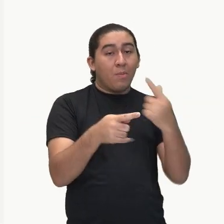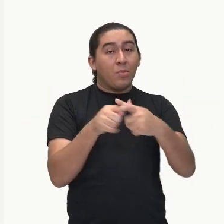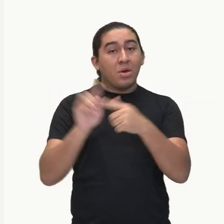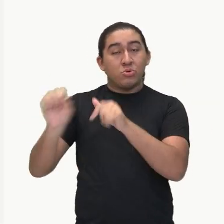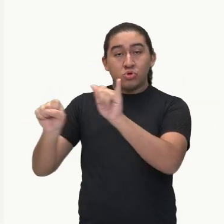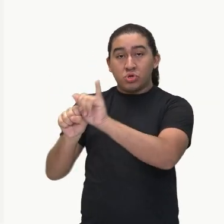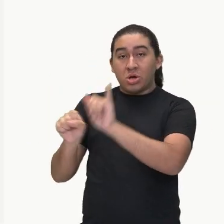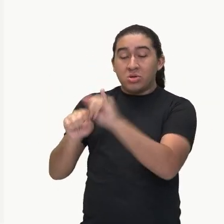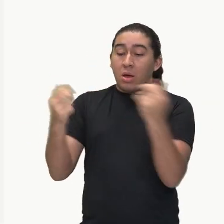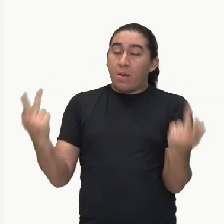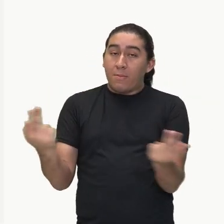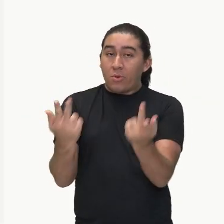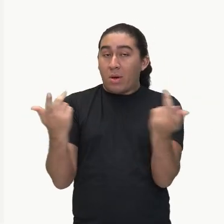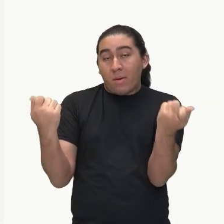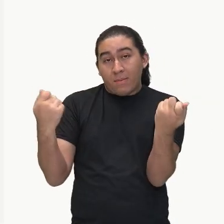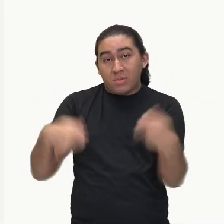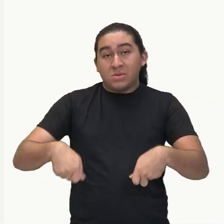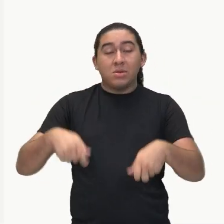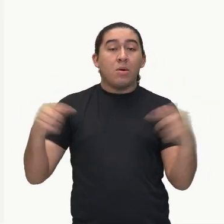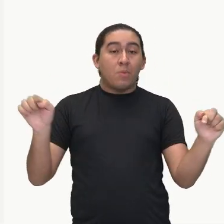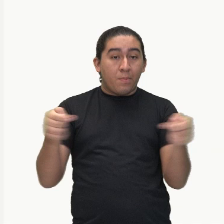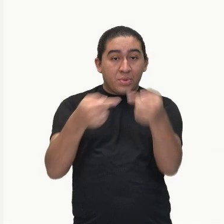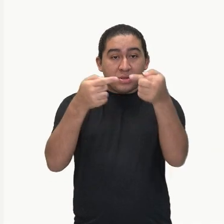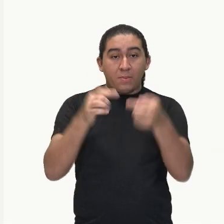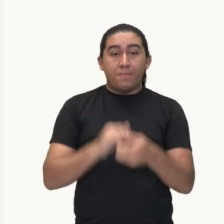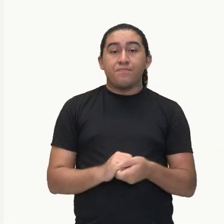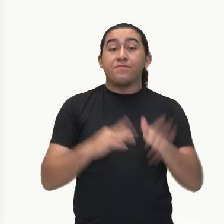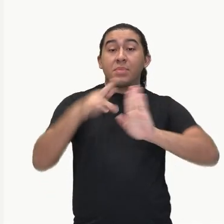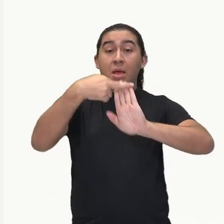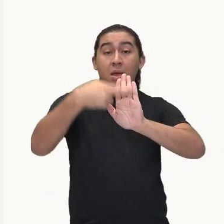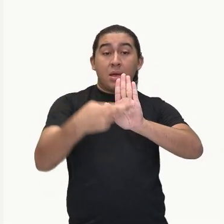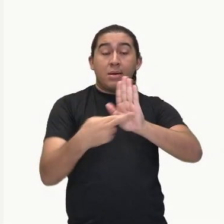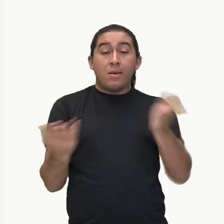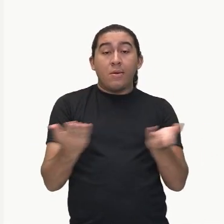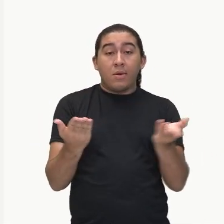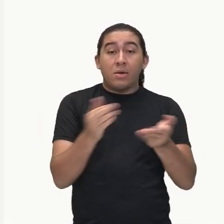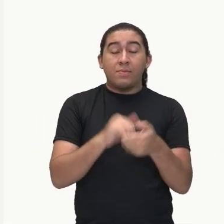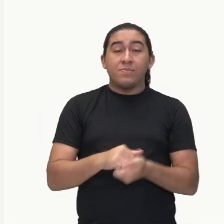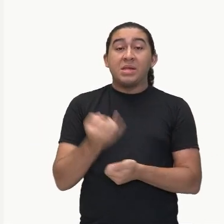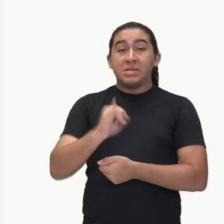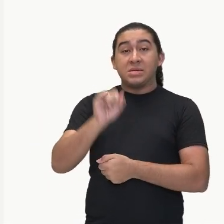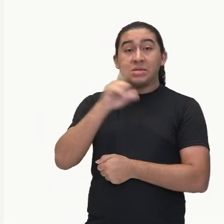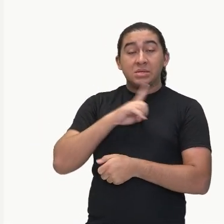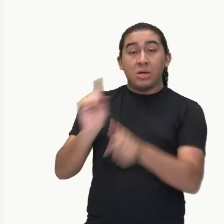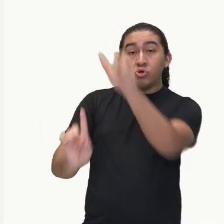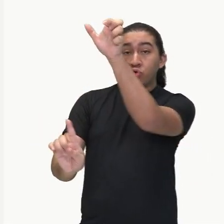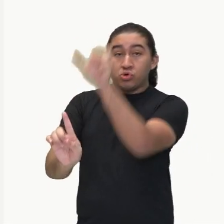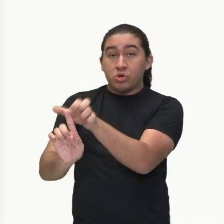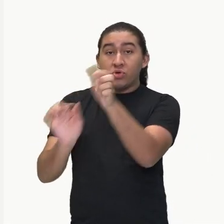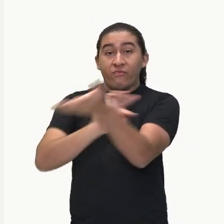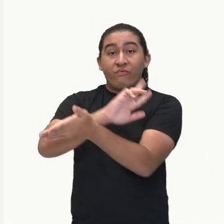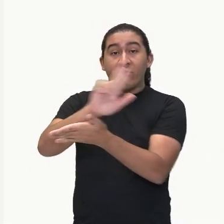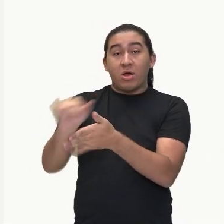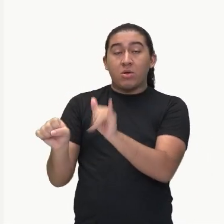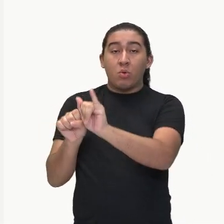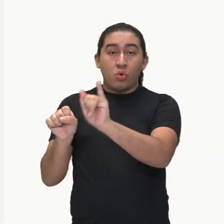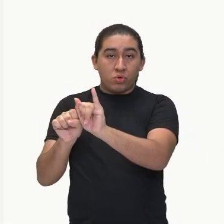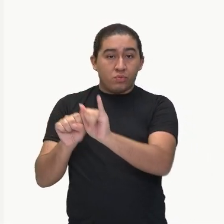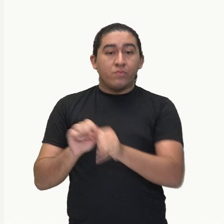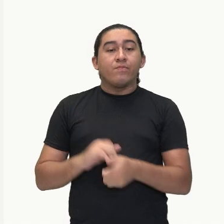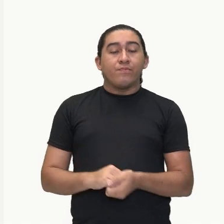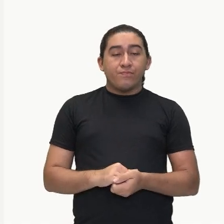plural, né? Regras de concordância verbal. Concordância com o sujeito coletivo. Nós já sabemos que